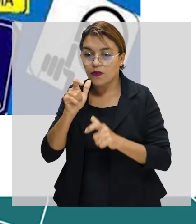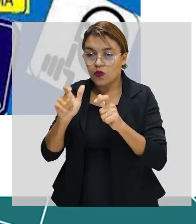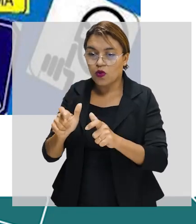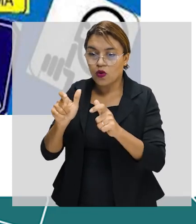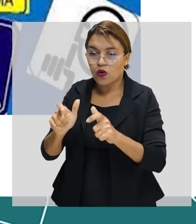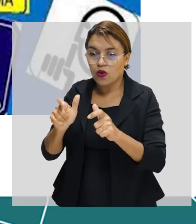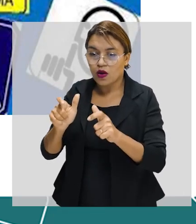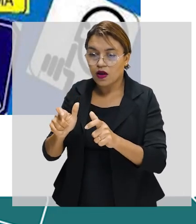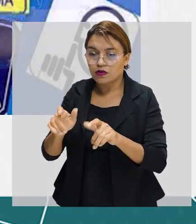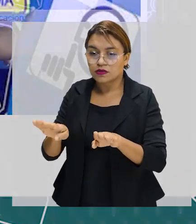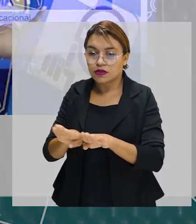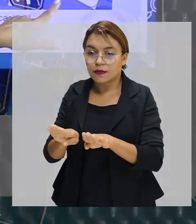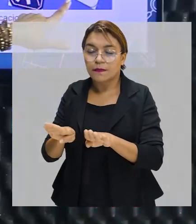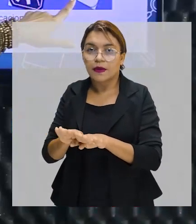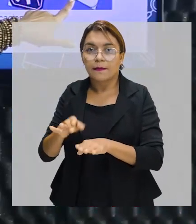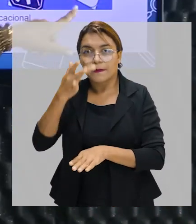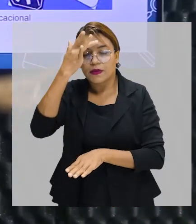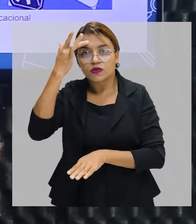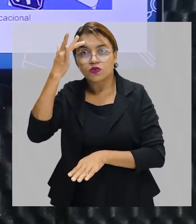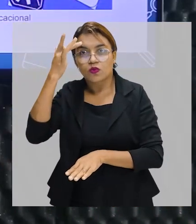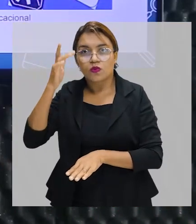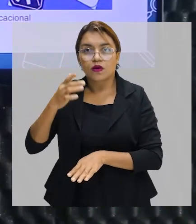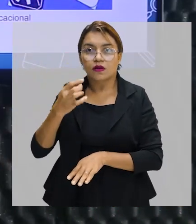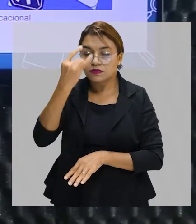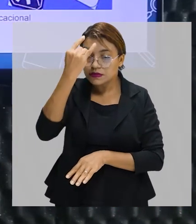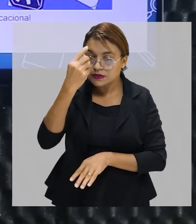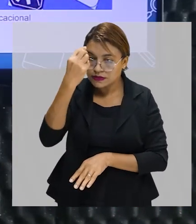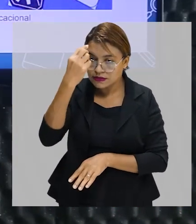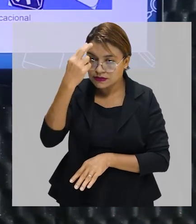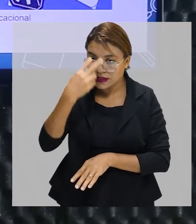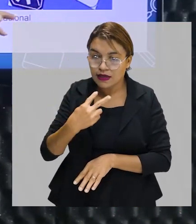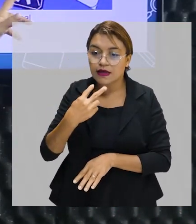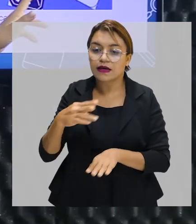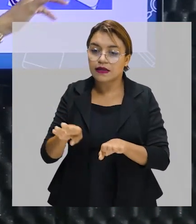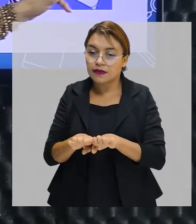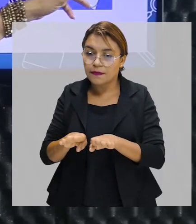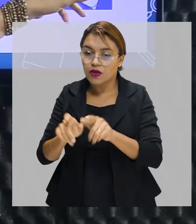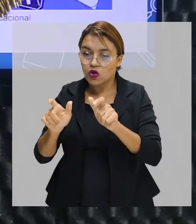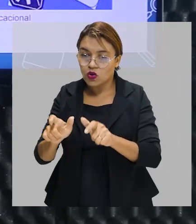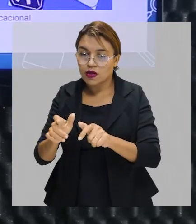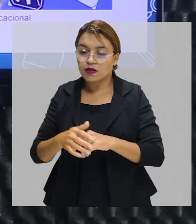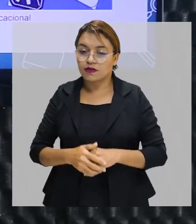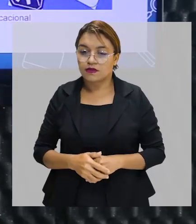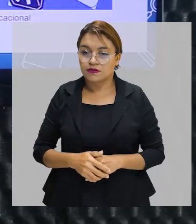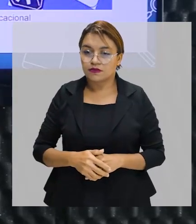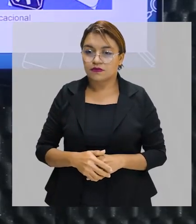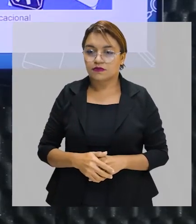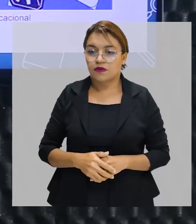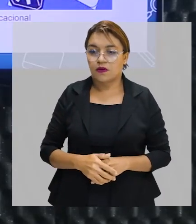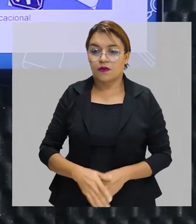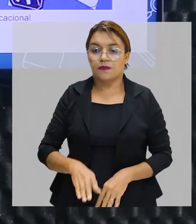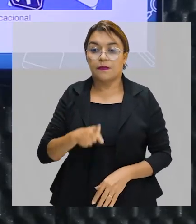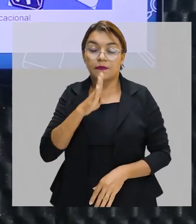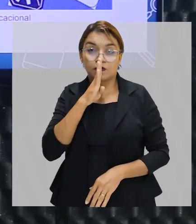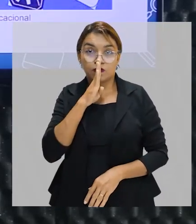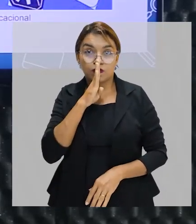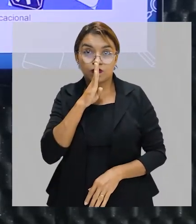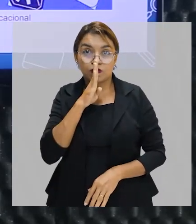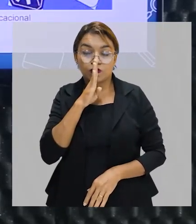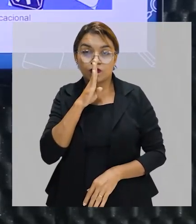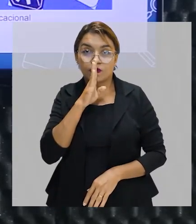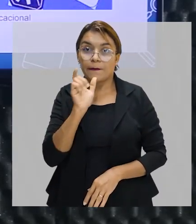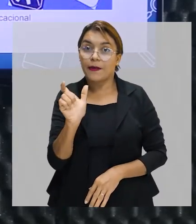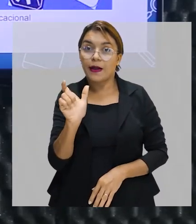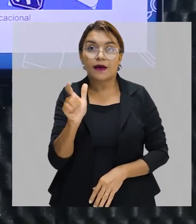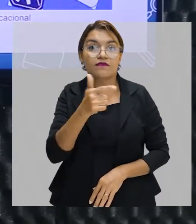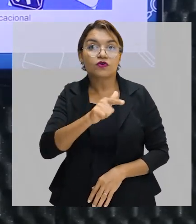deficiência visual. Aqui, ó, pedindo silêncio, sem nenhuma palavra, sem nenhum verbo.